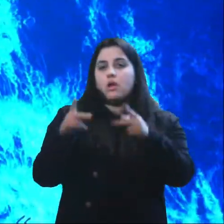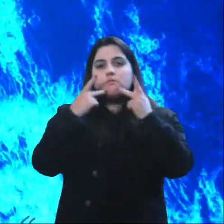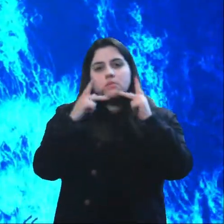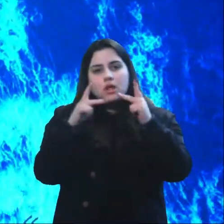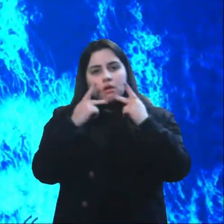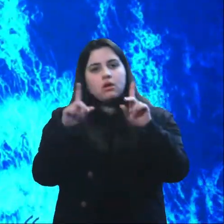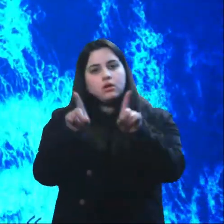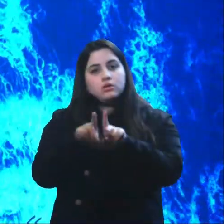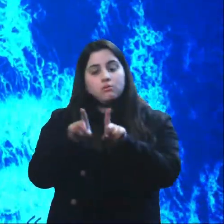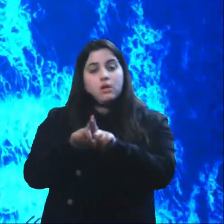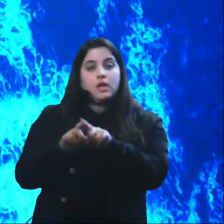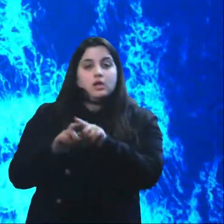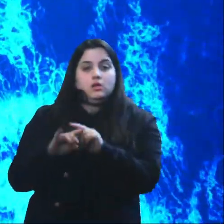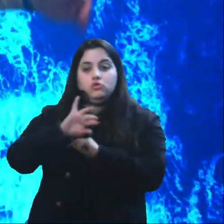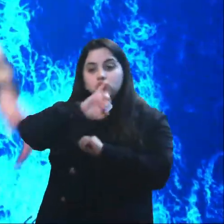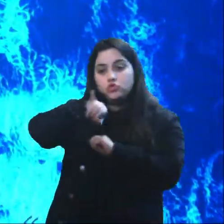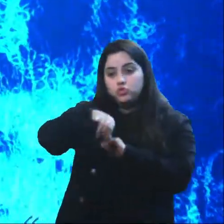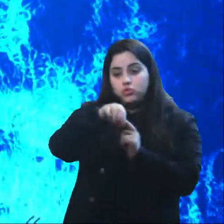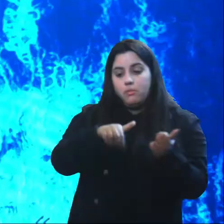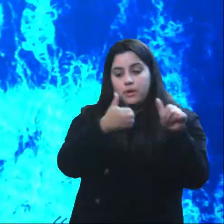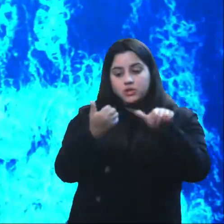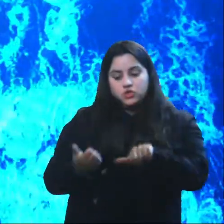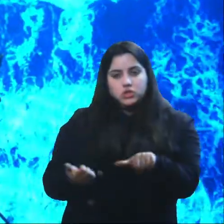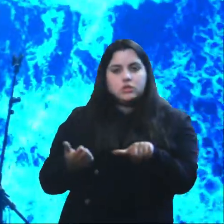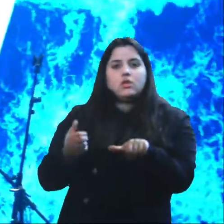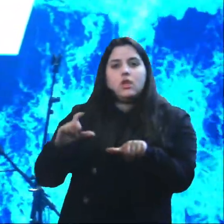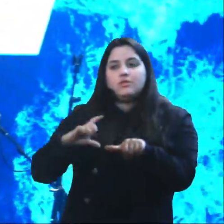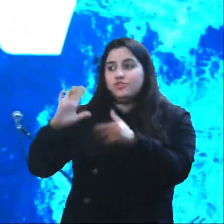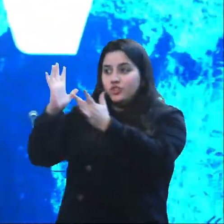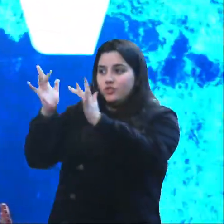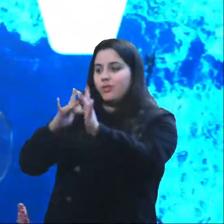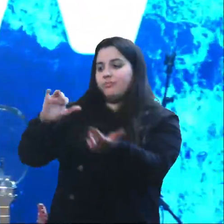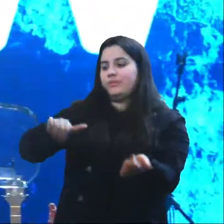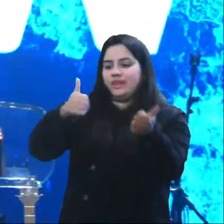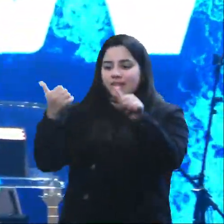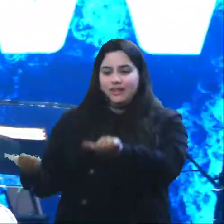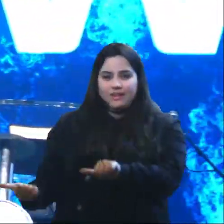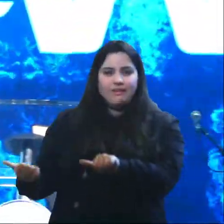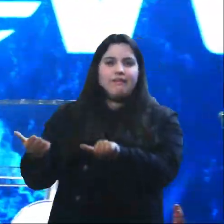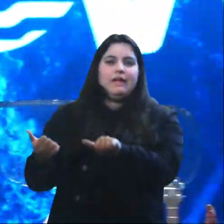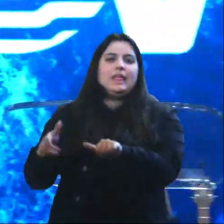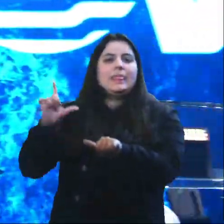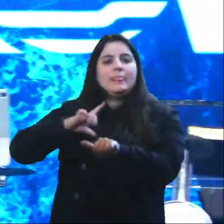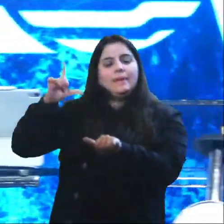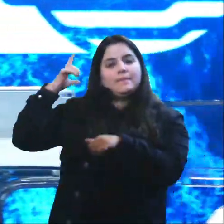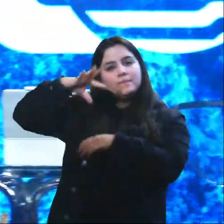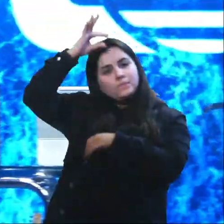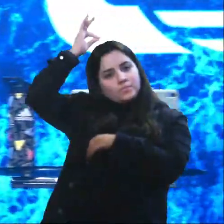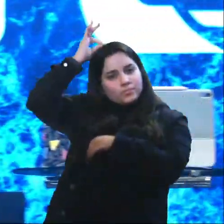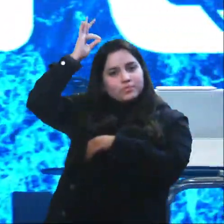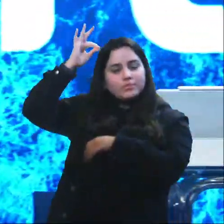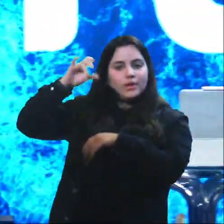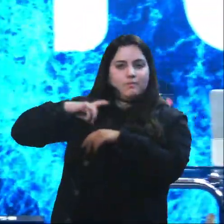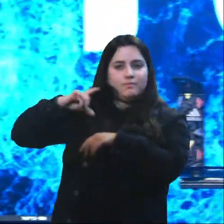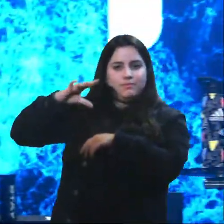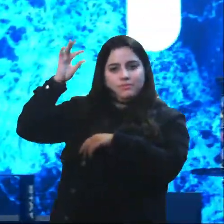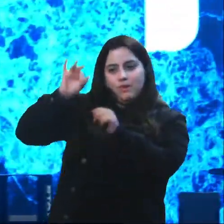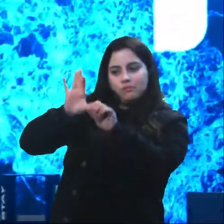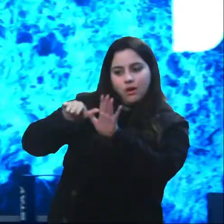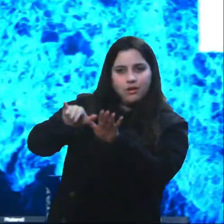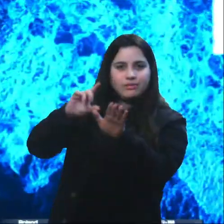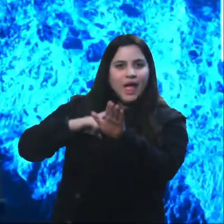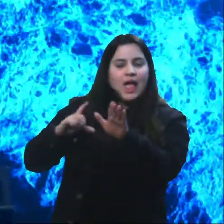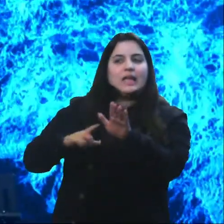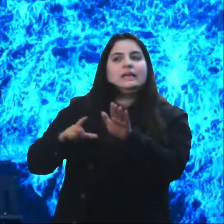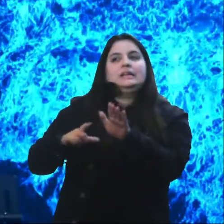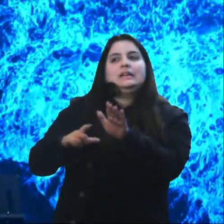o Espírito Santo sobre Jesus em forma de pomba, e vem uma voz que diz: esse é o meu filho, de quem eu me agrado. Então Jesus vai para o